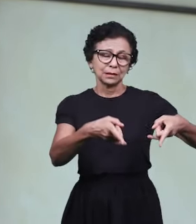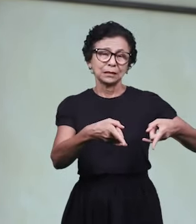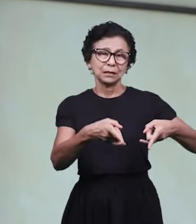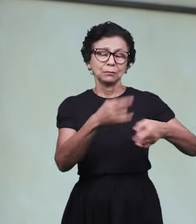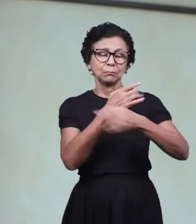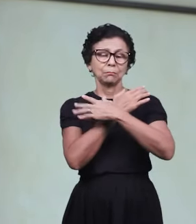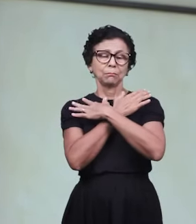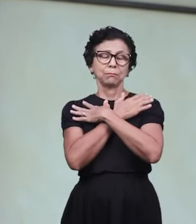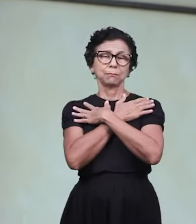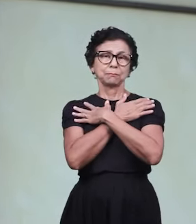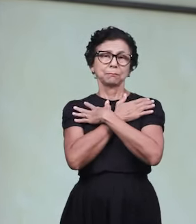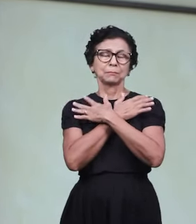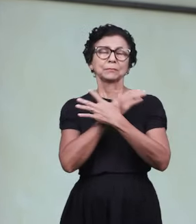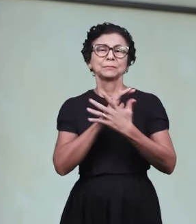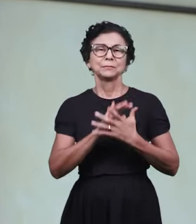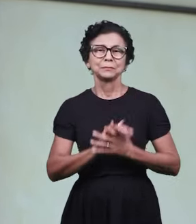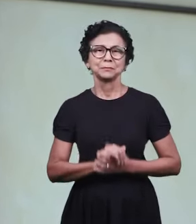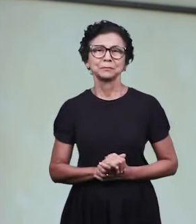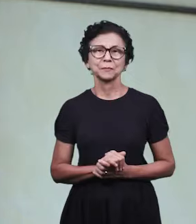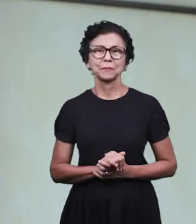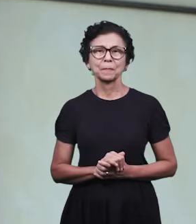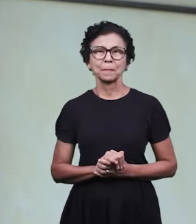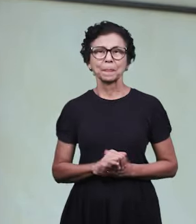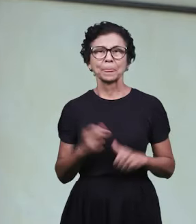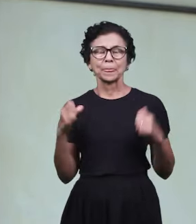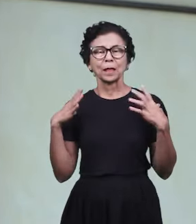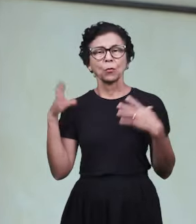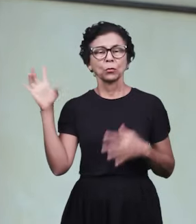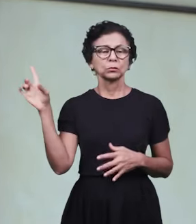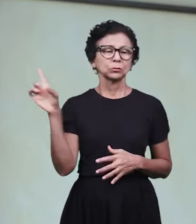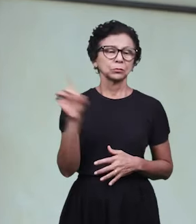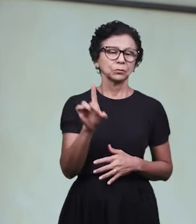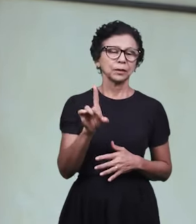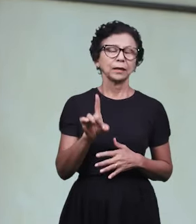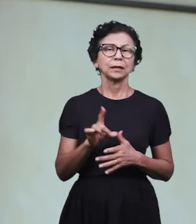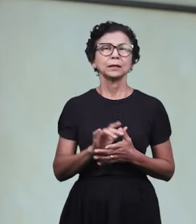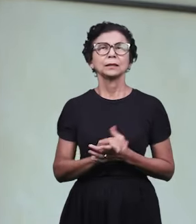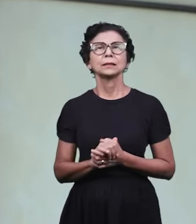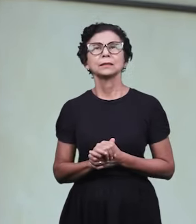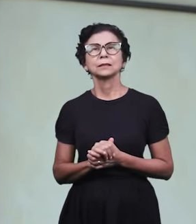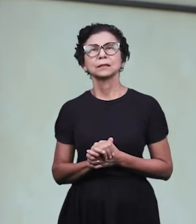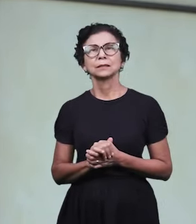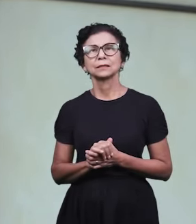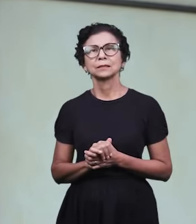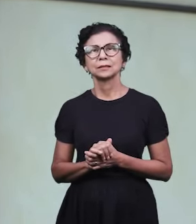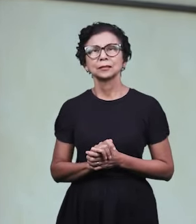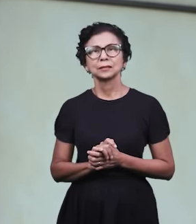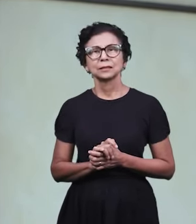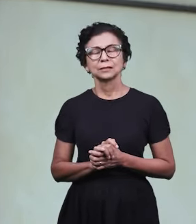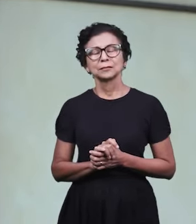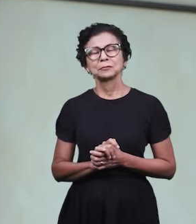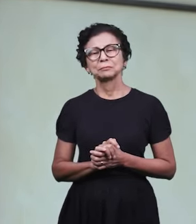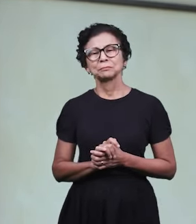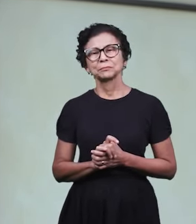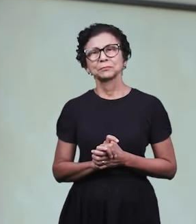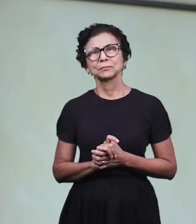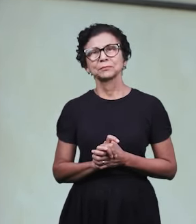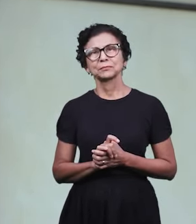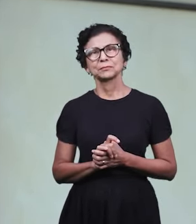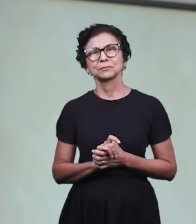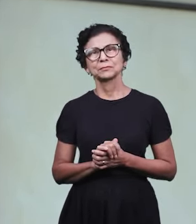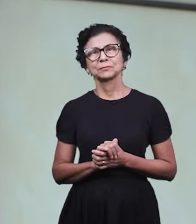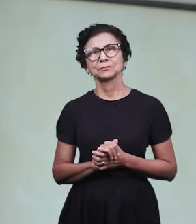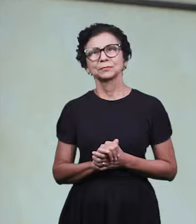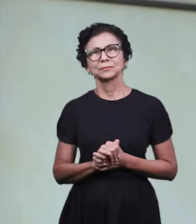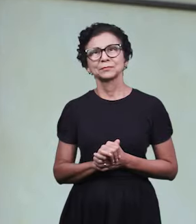temor, aí o anjo do Senhor aparece. Até a gente, com o passar dos anos de evangelho, quando ouve um testemunho desse, até sabe que chegou